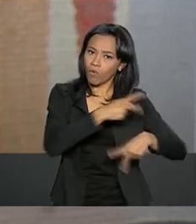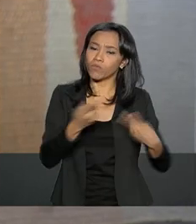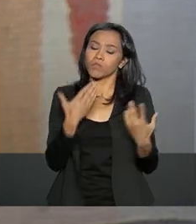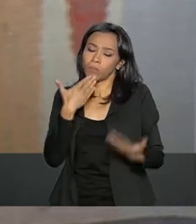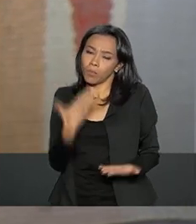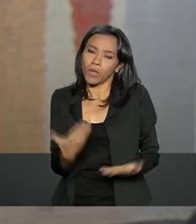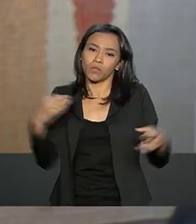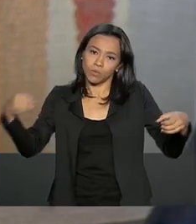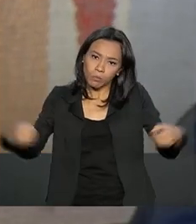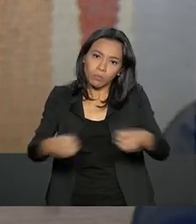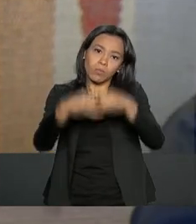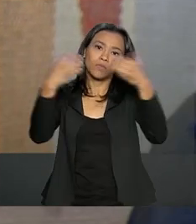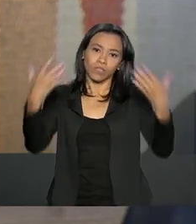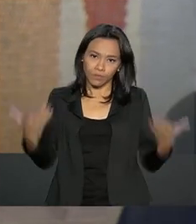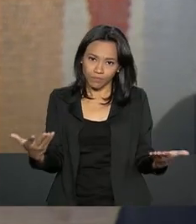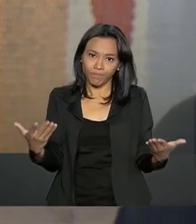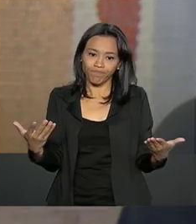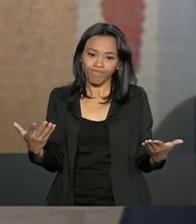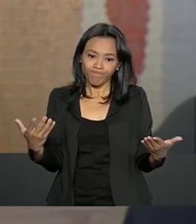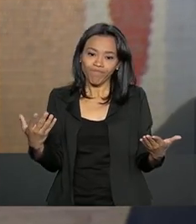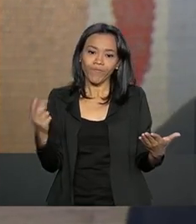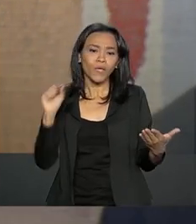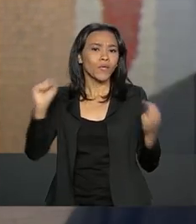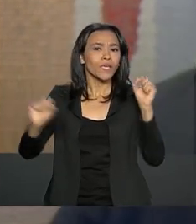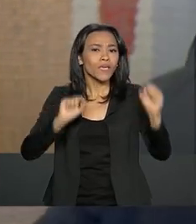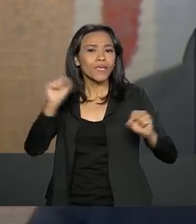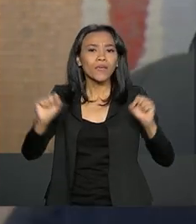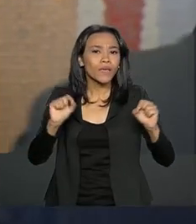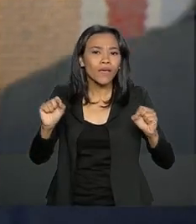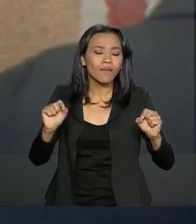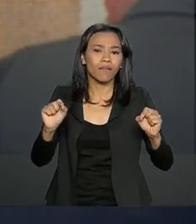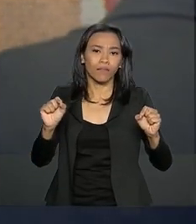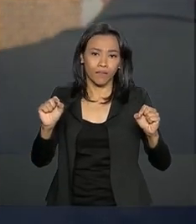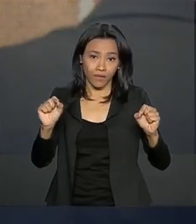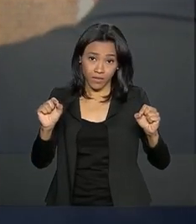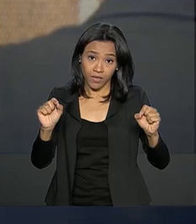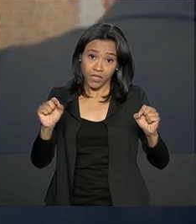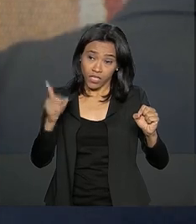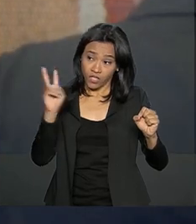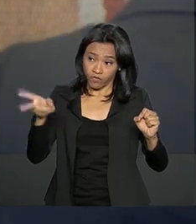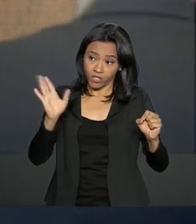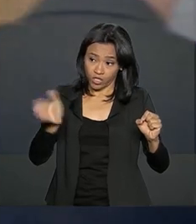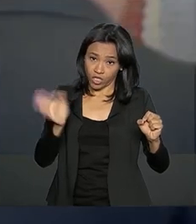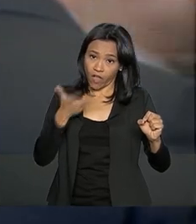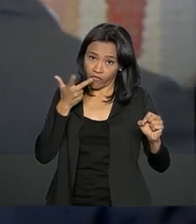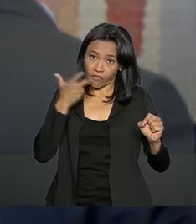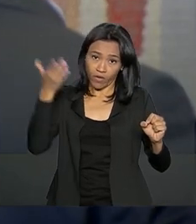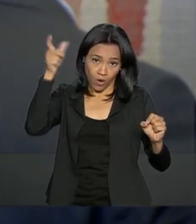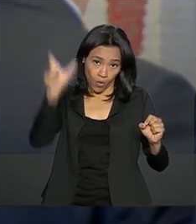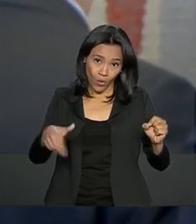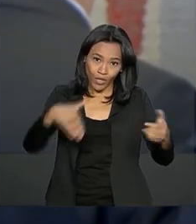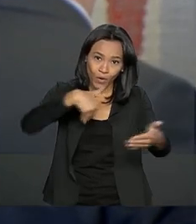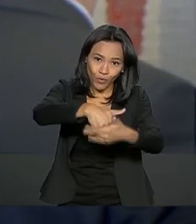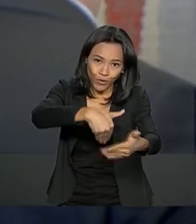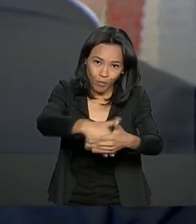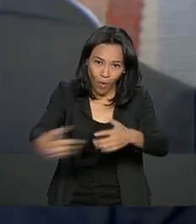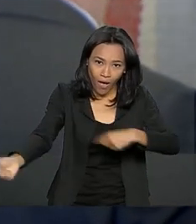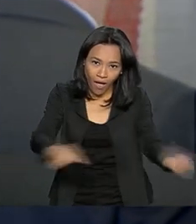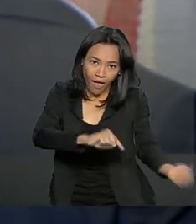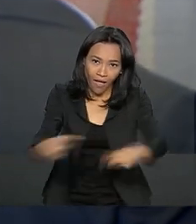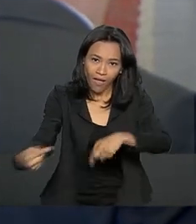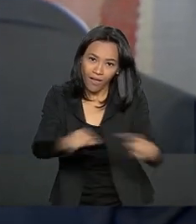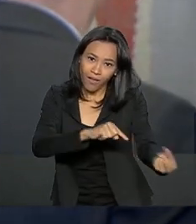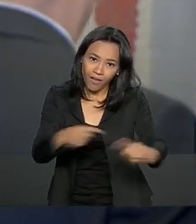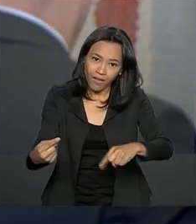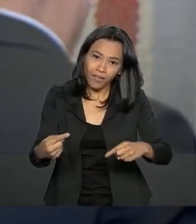brinde que confirme que, além de como o senhor disse hoje, presidente do futebol, Brasil, Argentina,